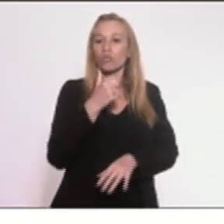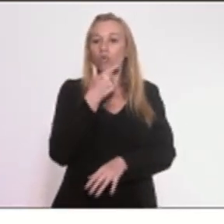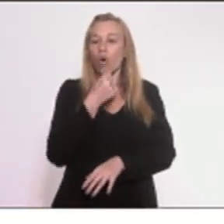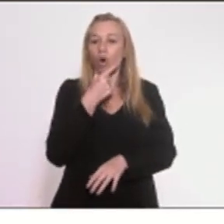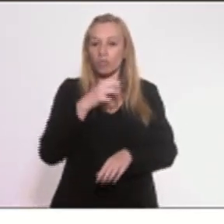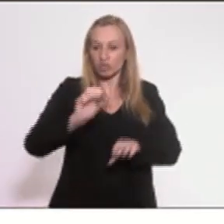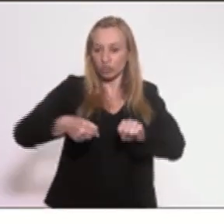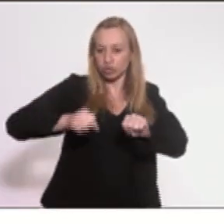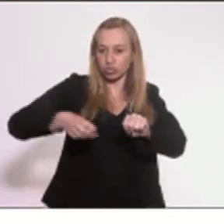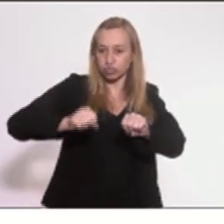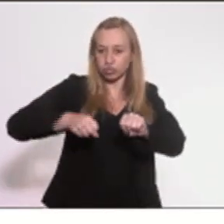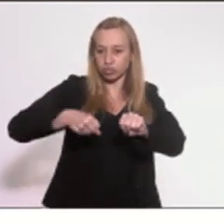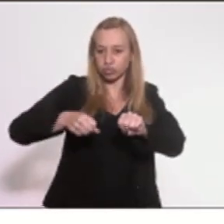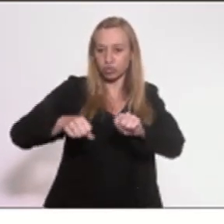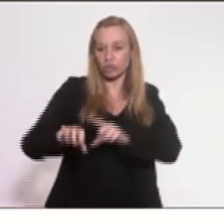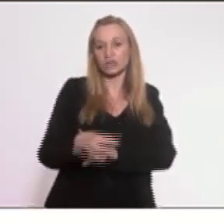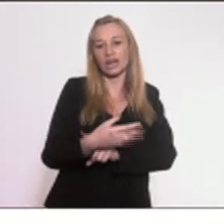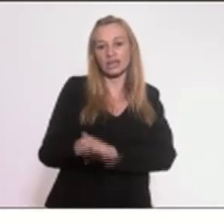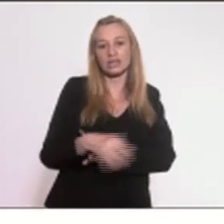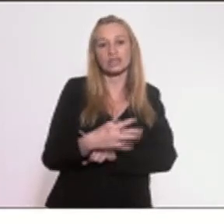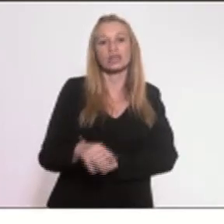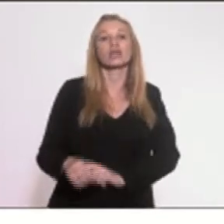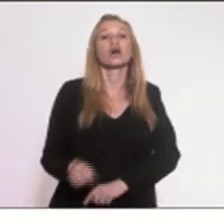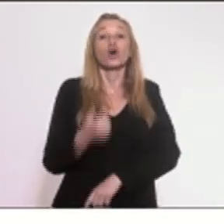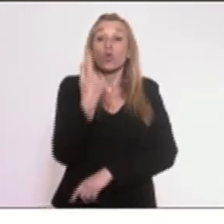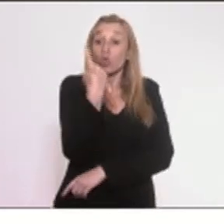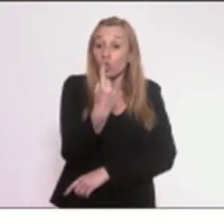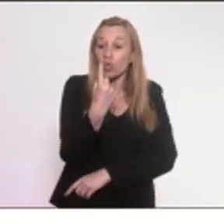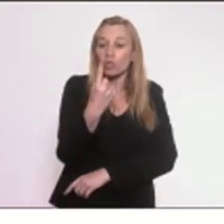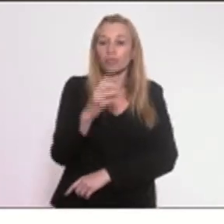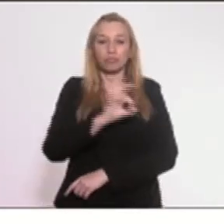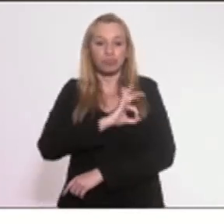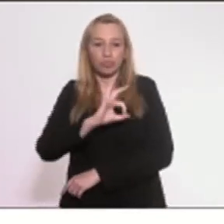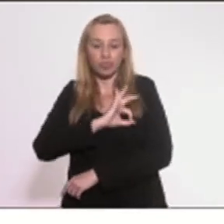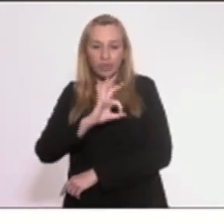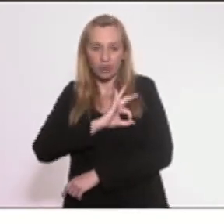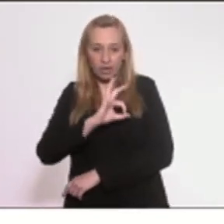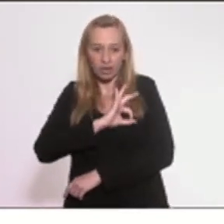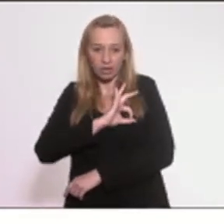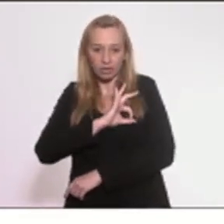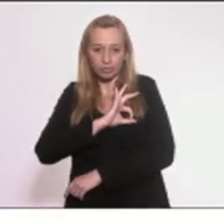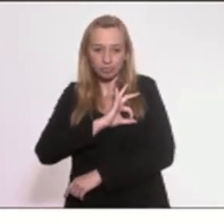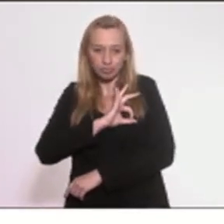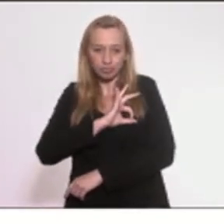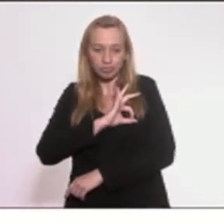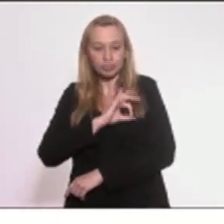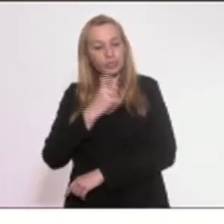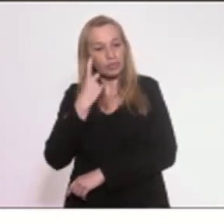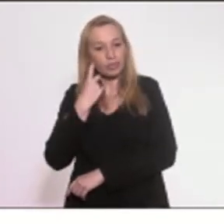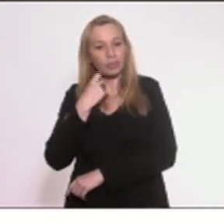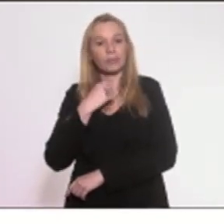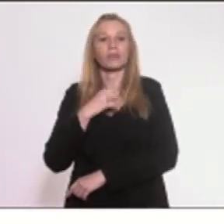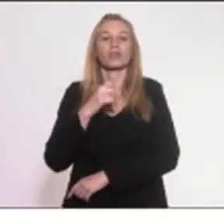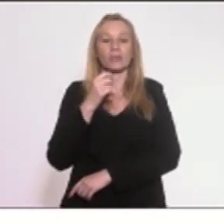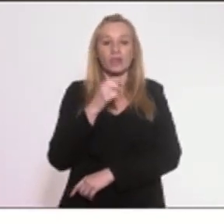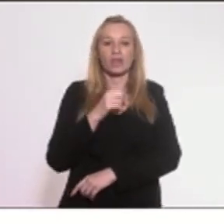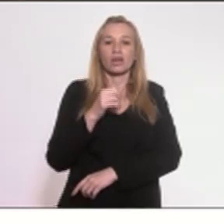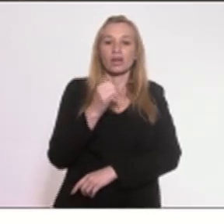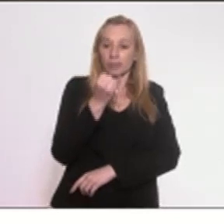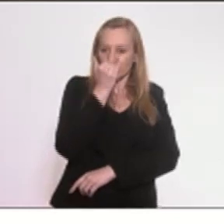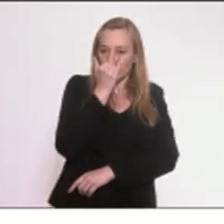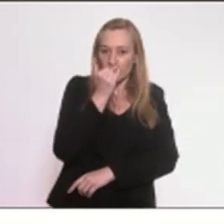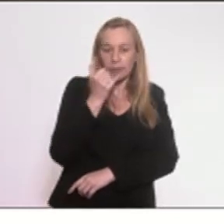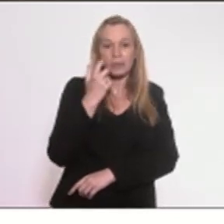E dessas 5 pessoas, um policial ficou ferido. Isso quer dizer que ninguém ganha nessa lógica